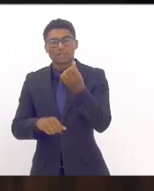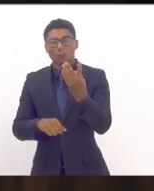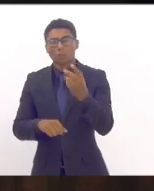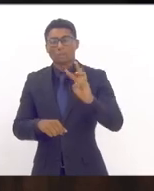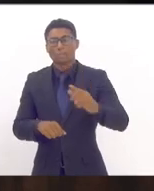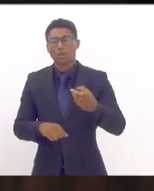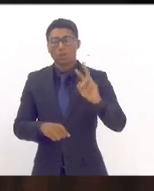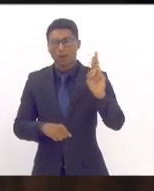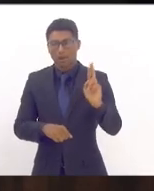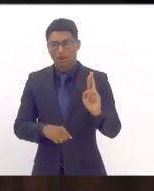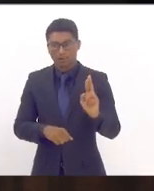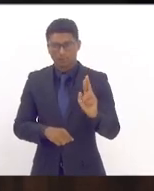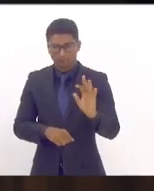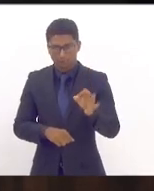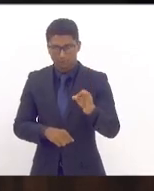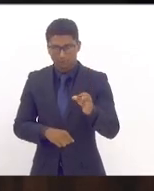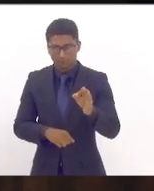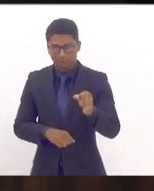reais